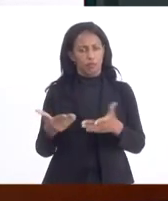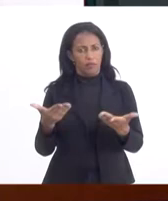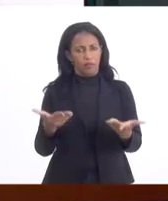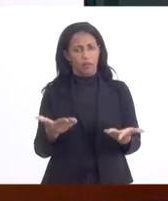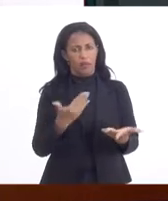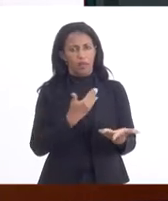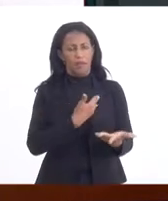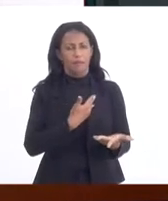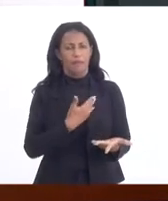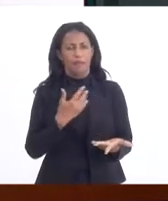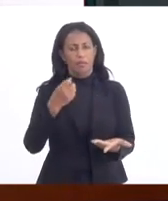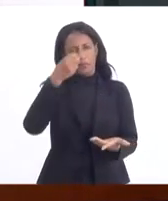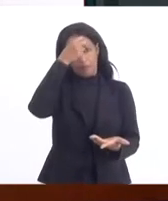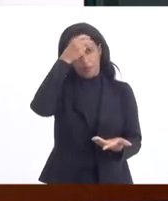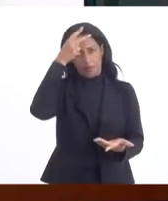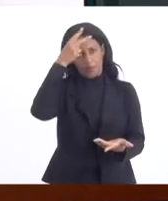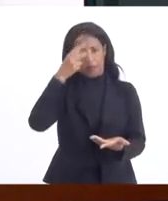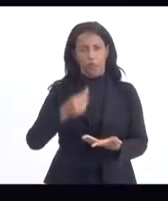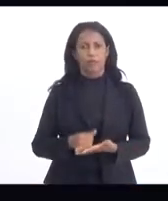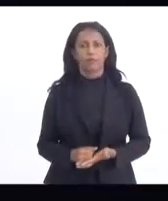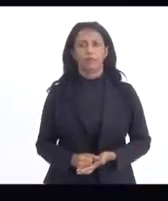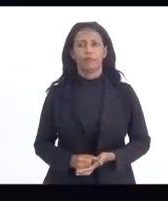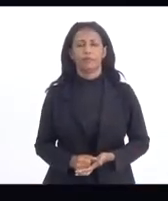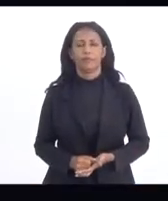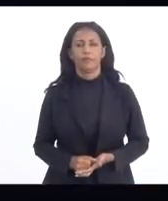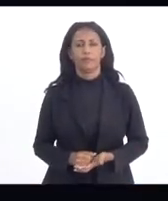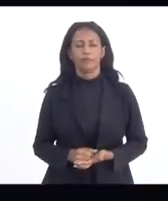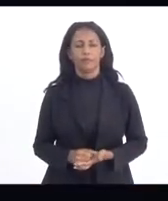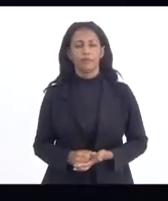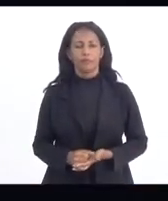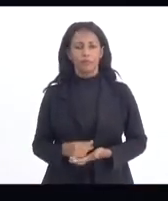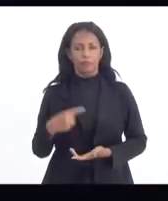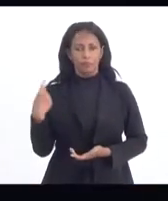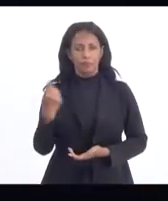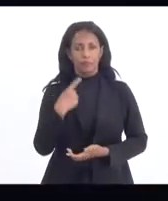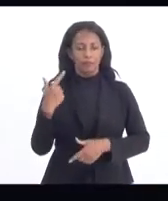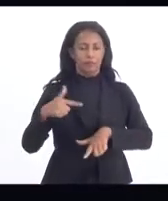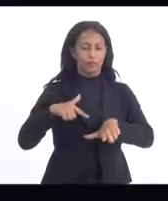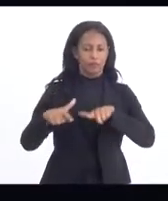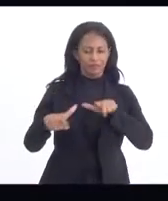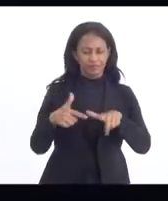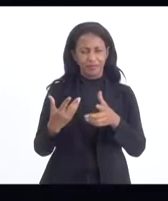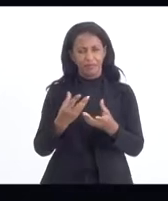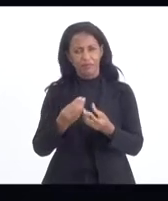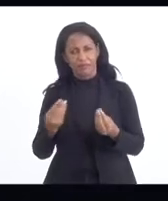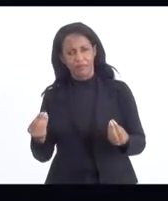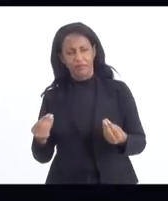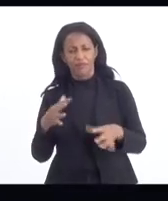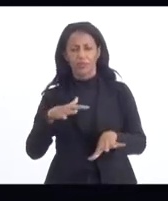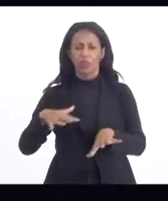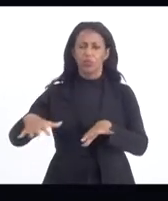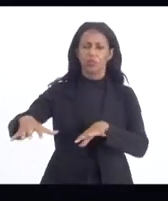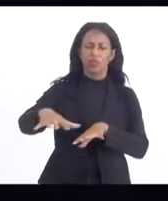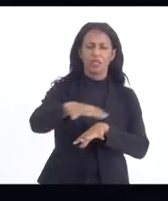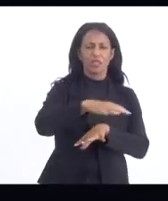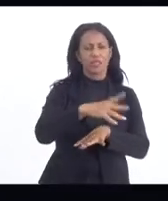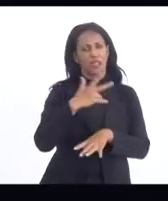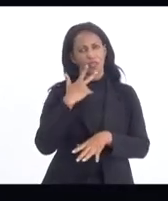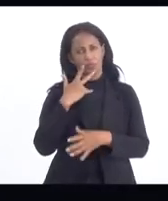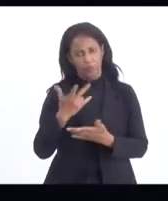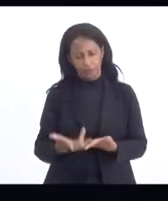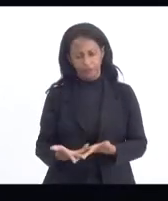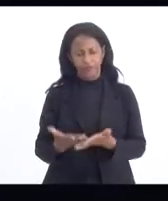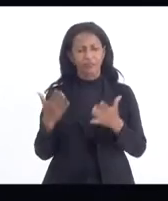amigos e prefeitos, de uma forma mais rápida, que nós estamos trabalhando muito, todas as áreas aqui que foram ditas, mas